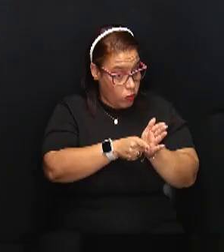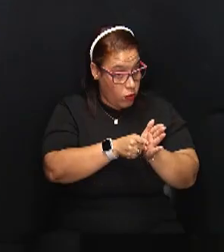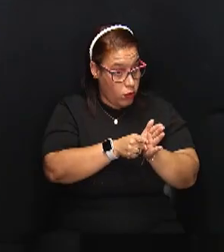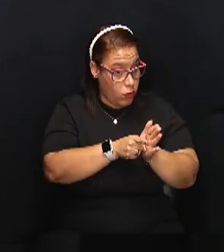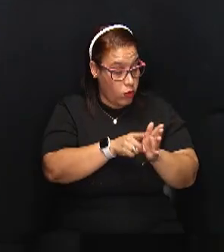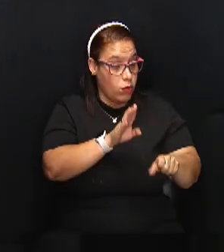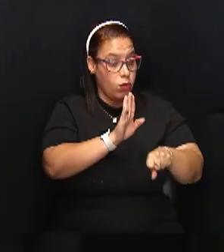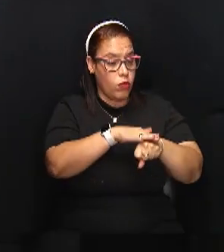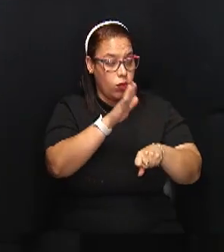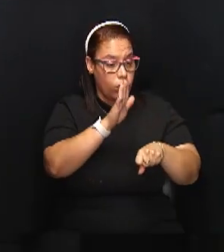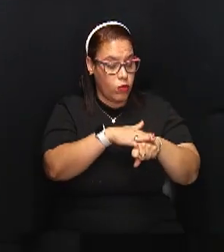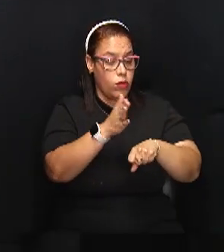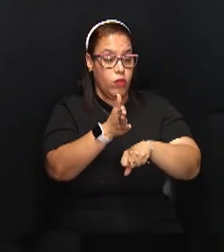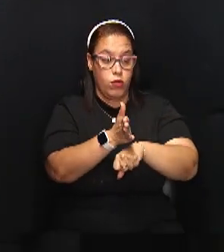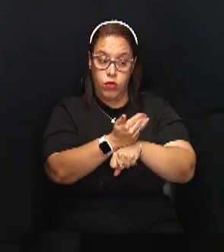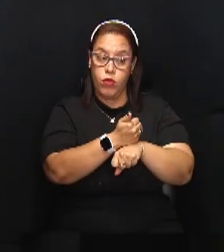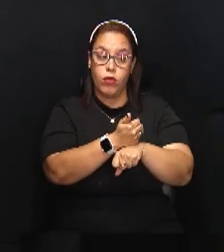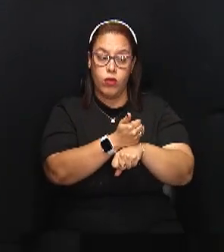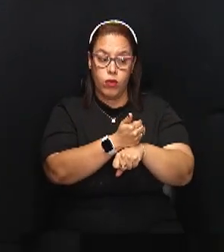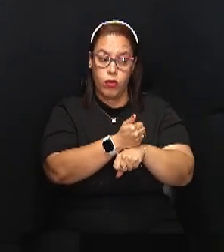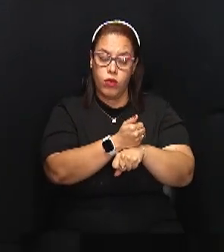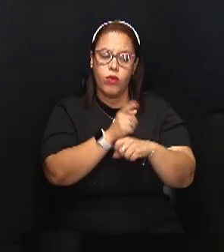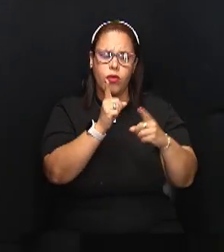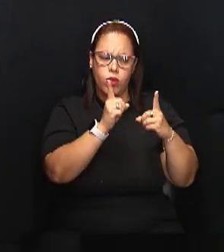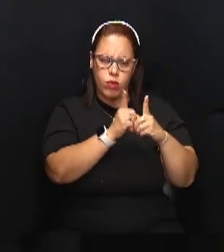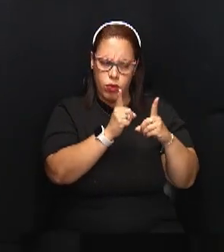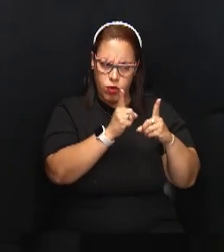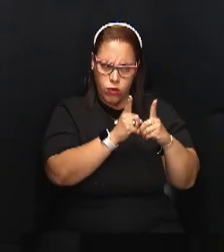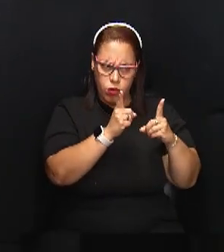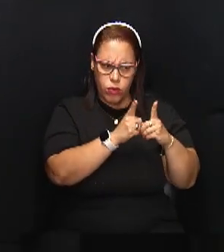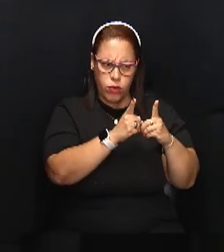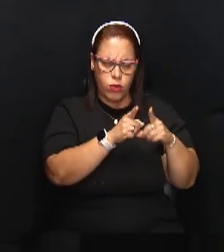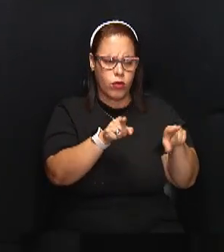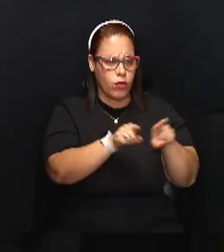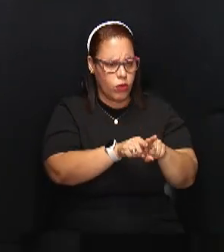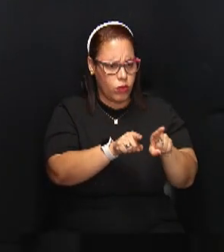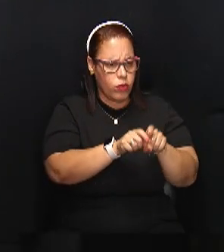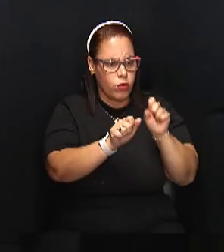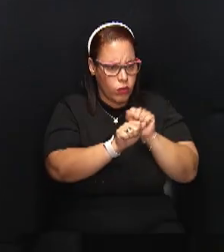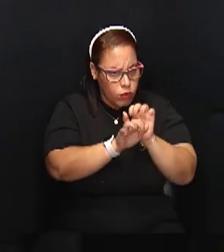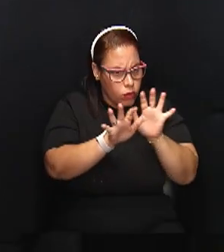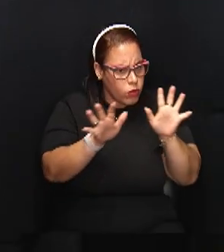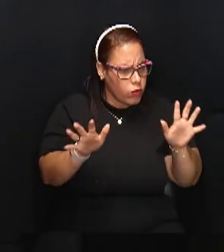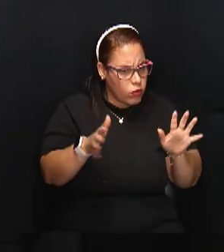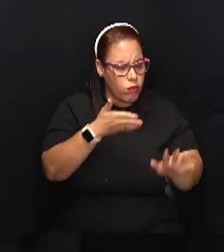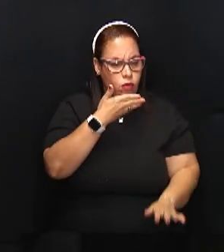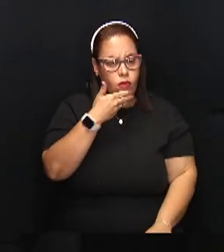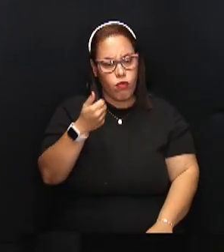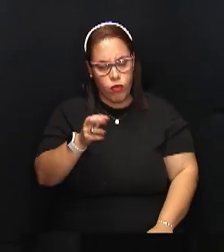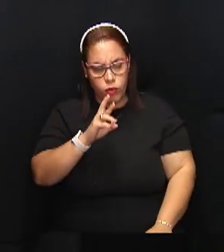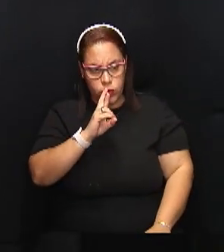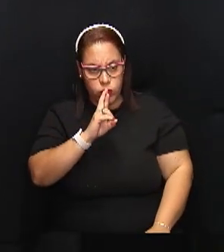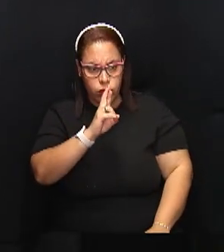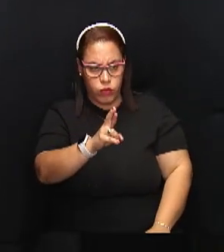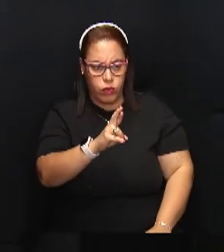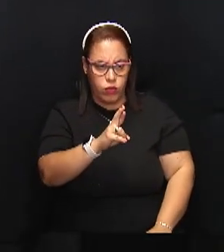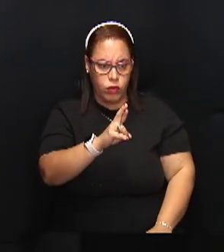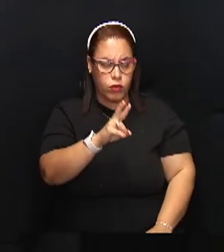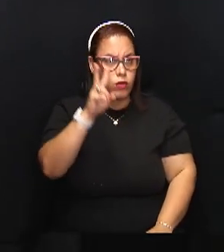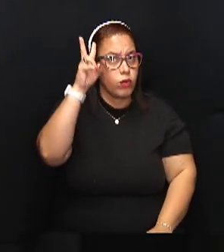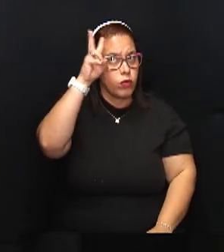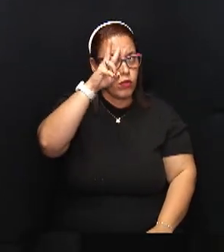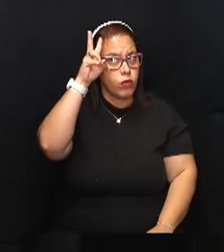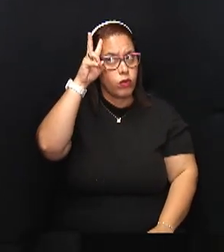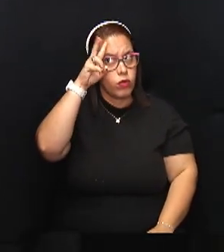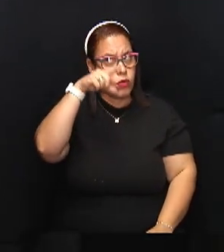cada vez mais precoces, para que o atendimento seja também, claro, com muito melhor resultado. E a gente lembra que